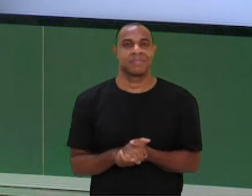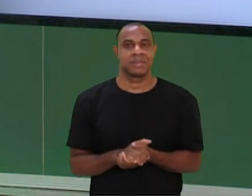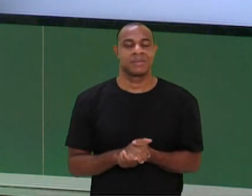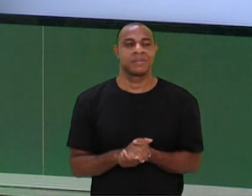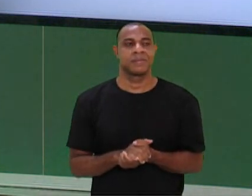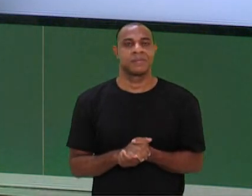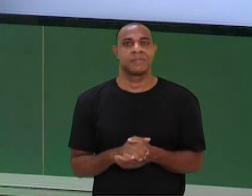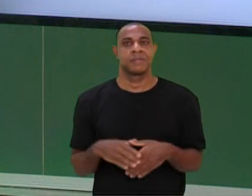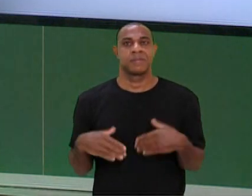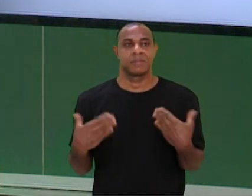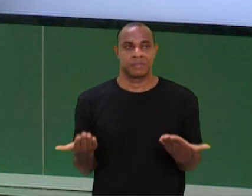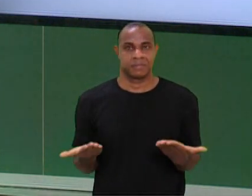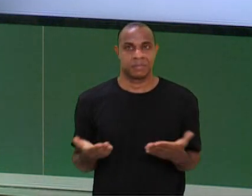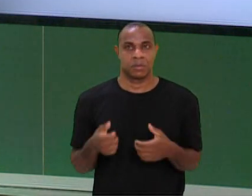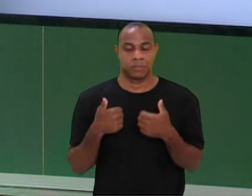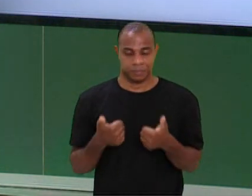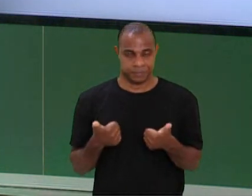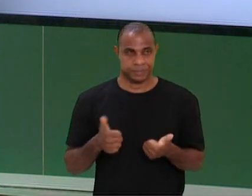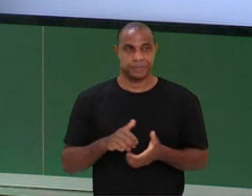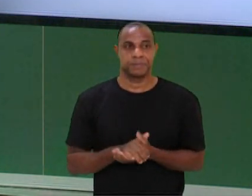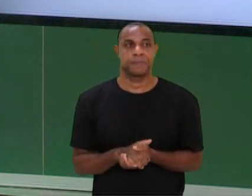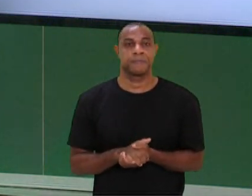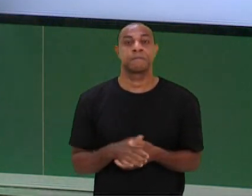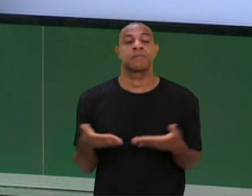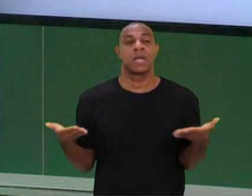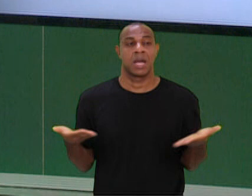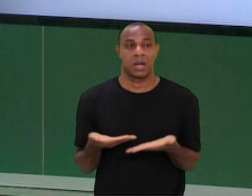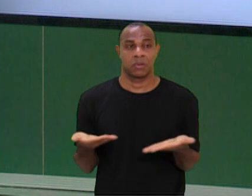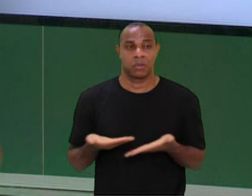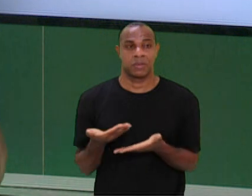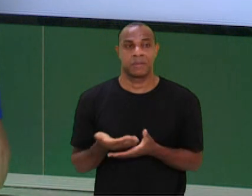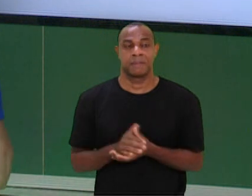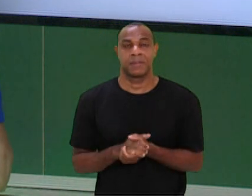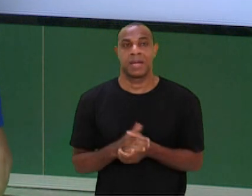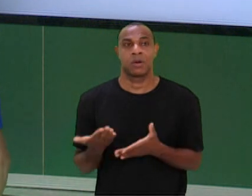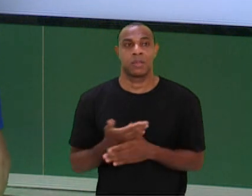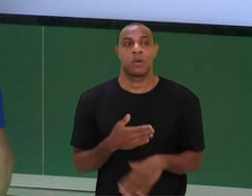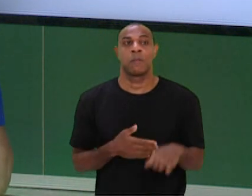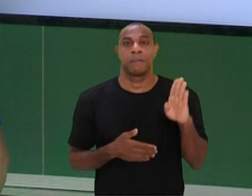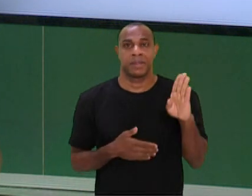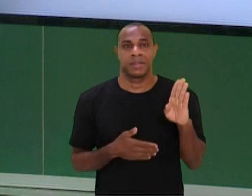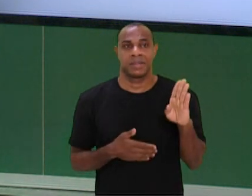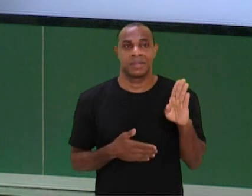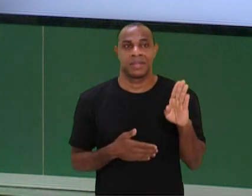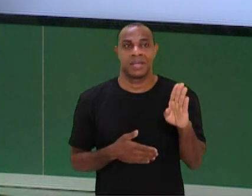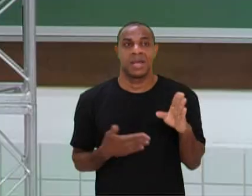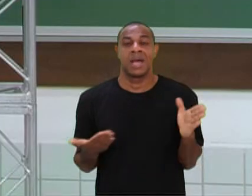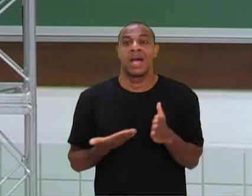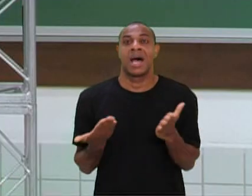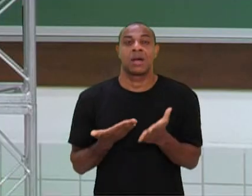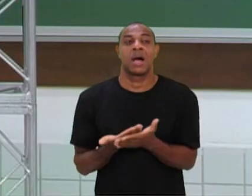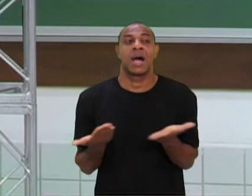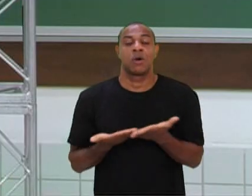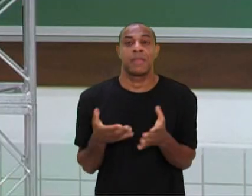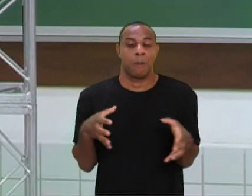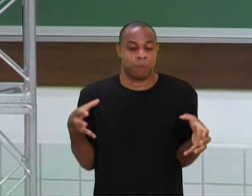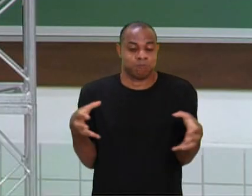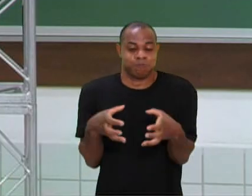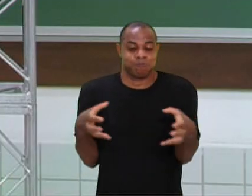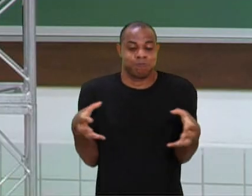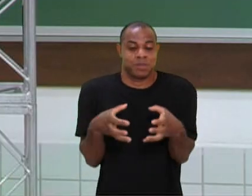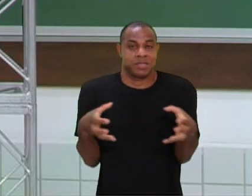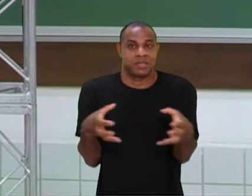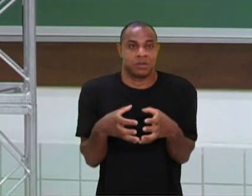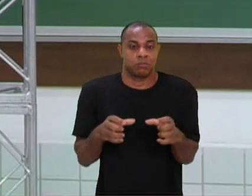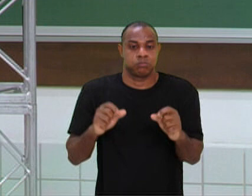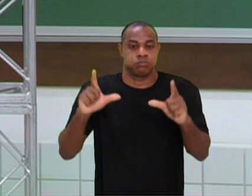pressão hidrostática. Beleza, meus queridos? E agora, item B, né? Ele fala sobre a variação da pressão sobre o peixe na posição A ou